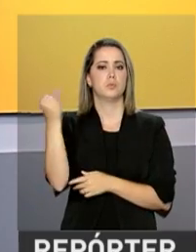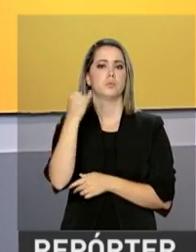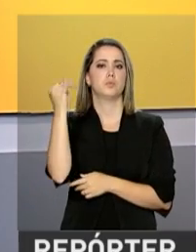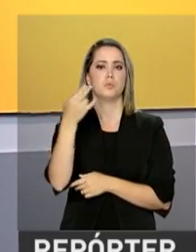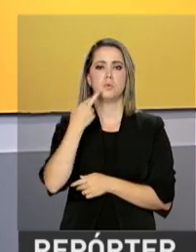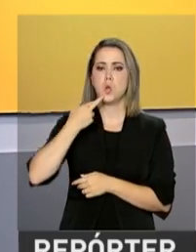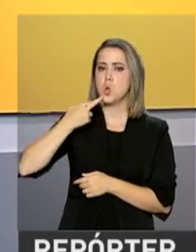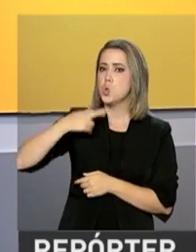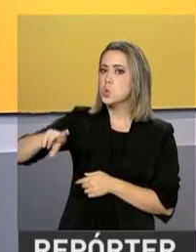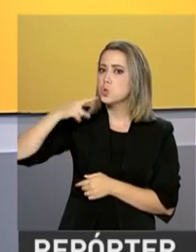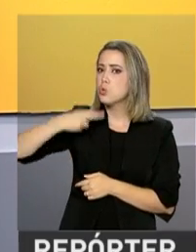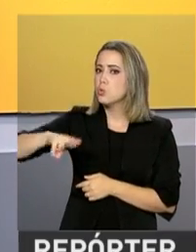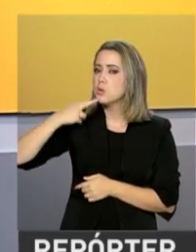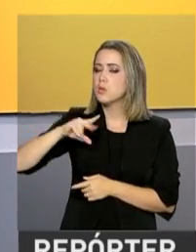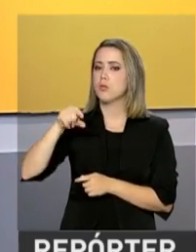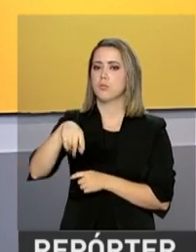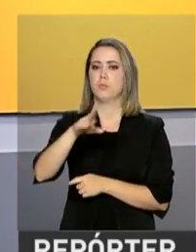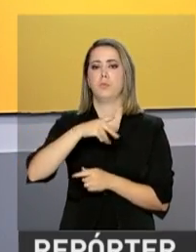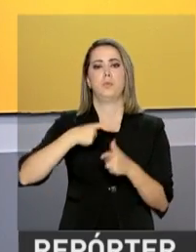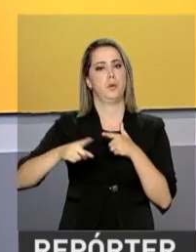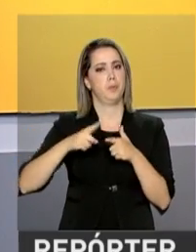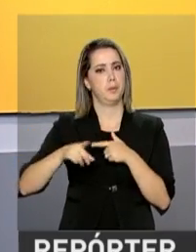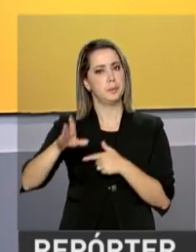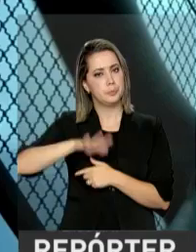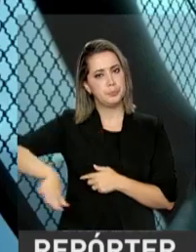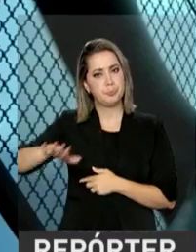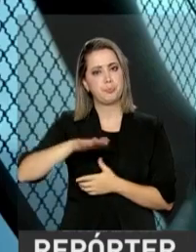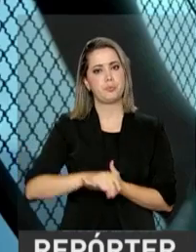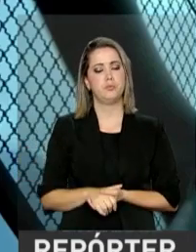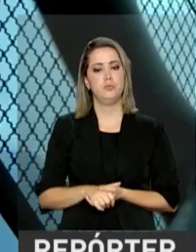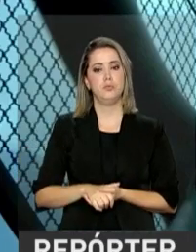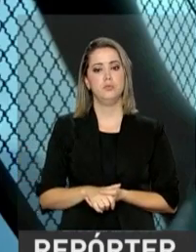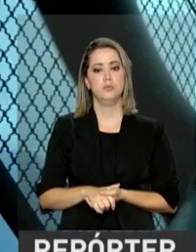a importância de denunciar esses casos